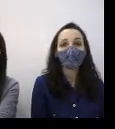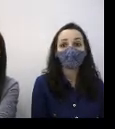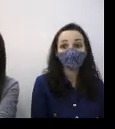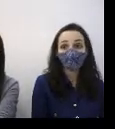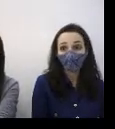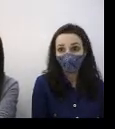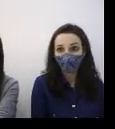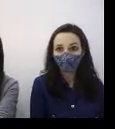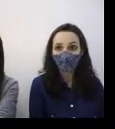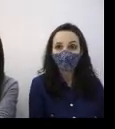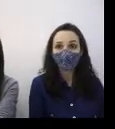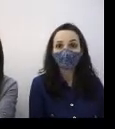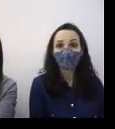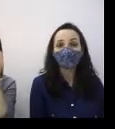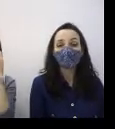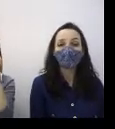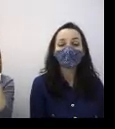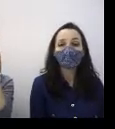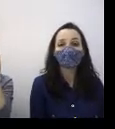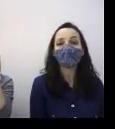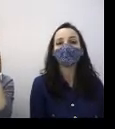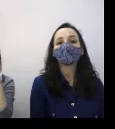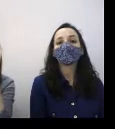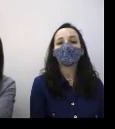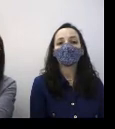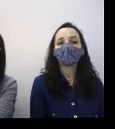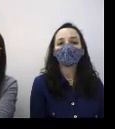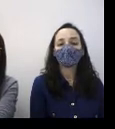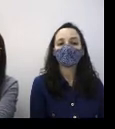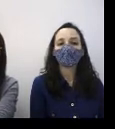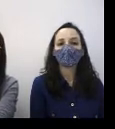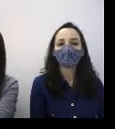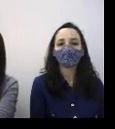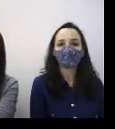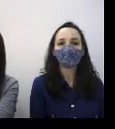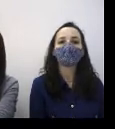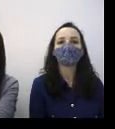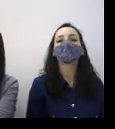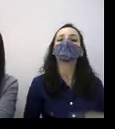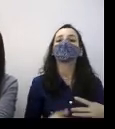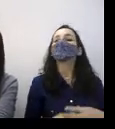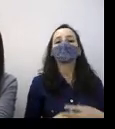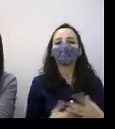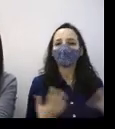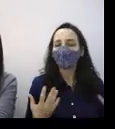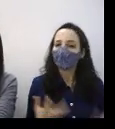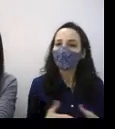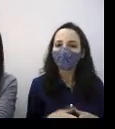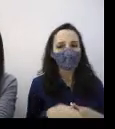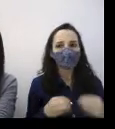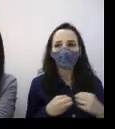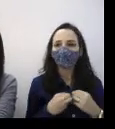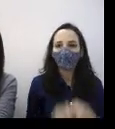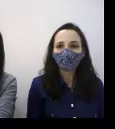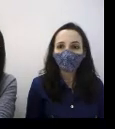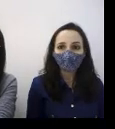só quantos sintomas. Então, assim, a gente chama atenção a esses sintomas da depressão infantil, até por conta da nossa rede,